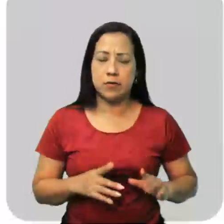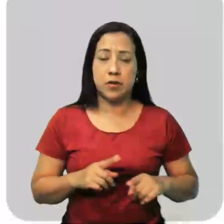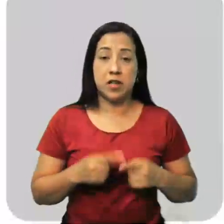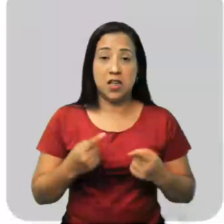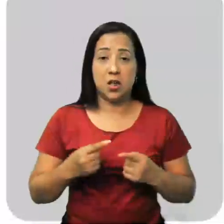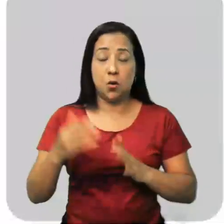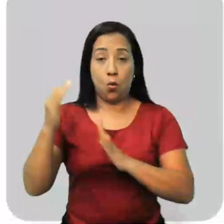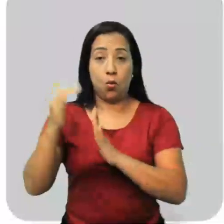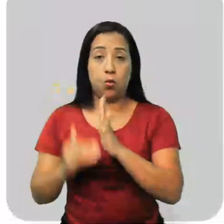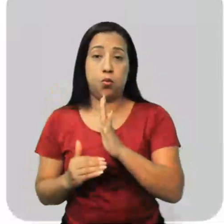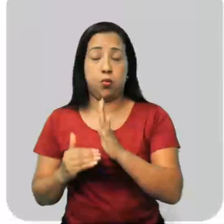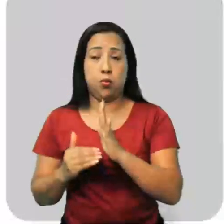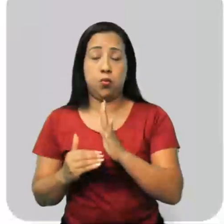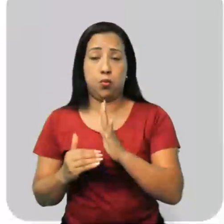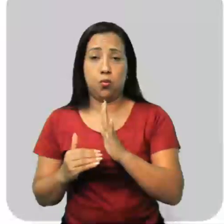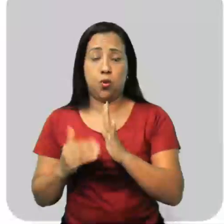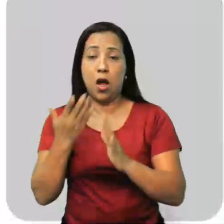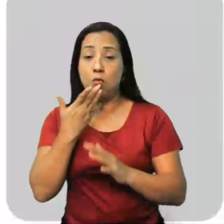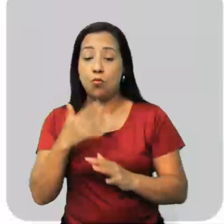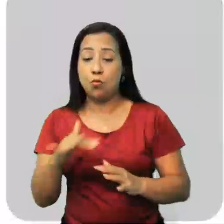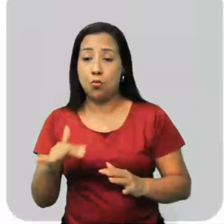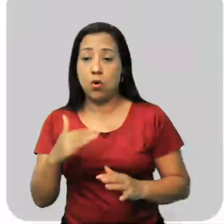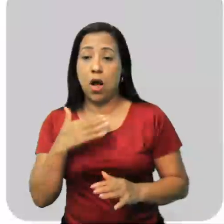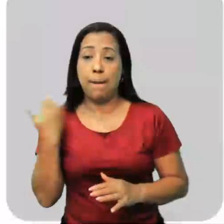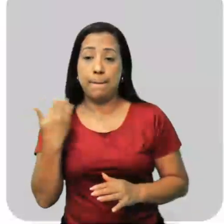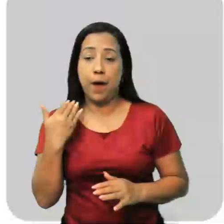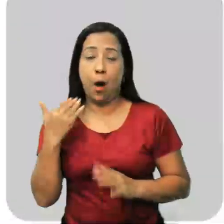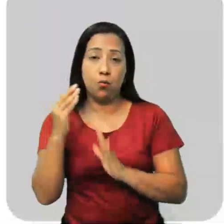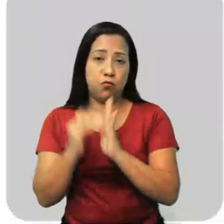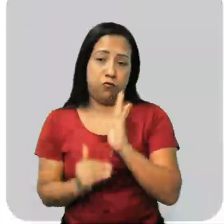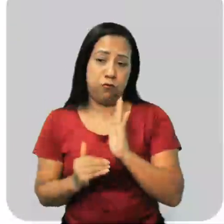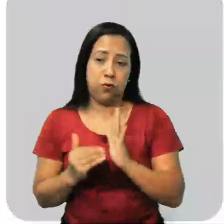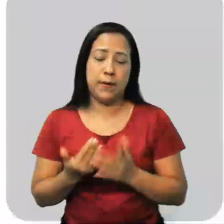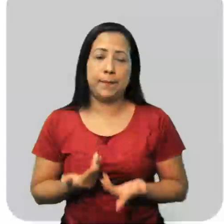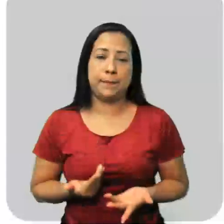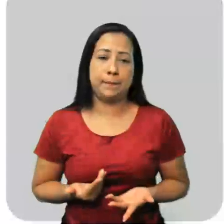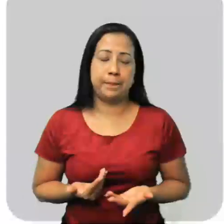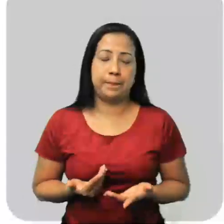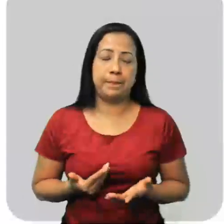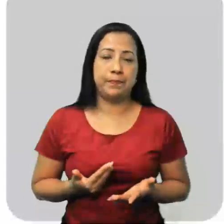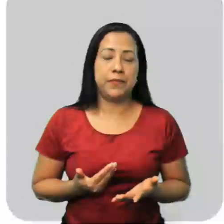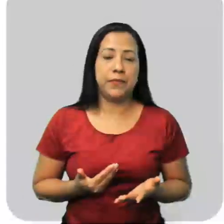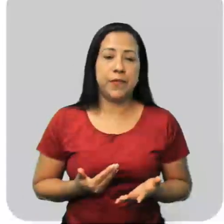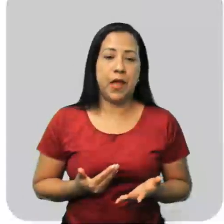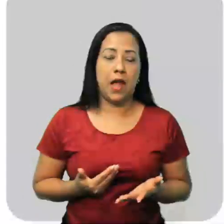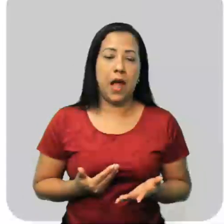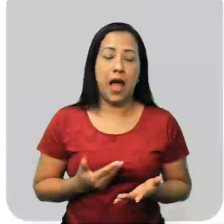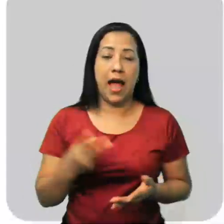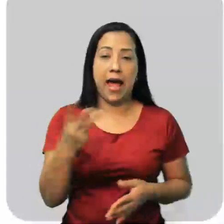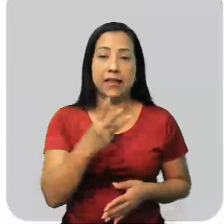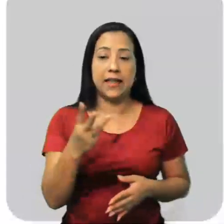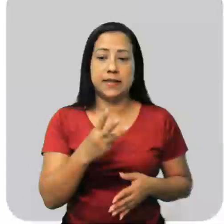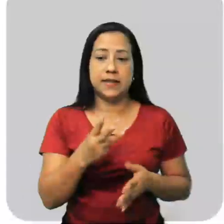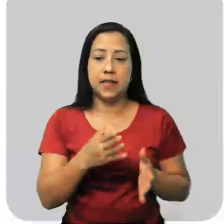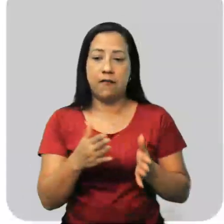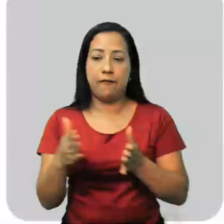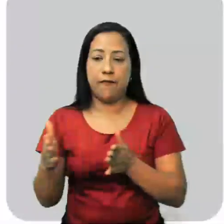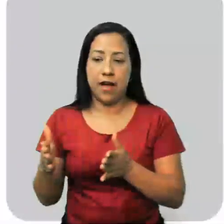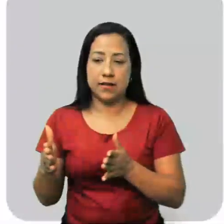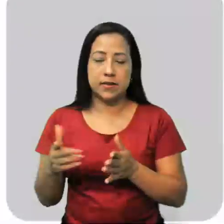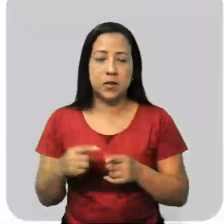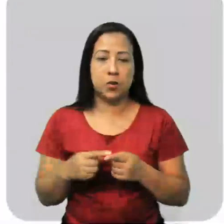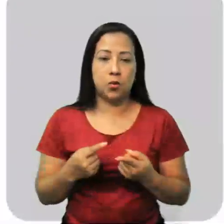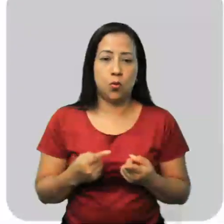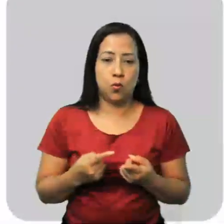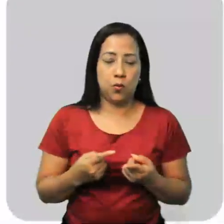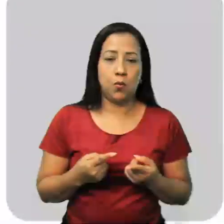infantil. Portanto, eu tenho um rápido crescimento demográfico. Aí começa o quê? A terceira fase, um